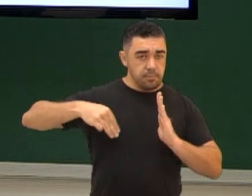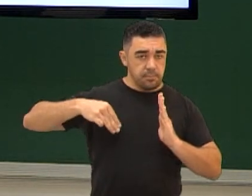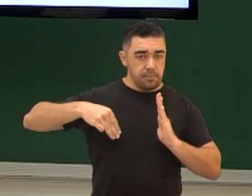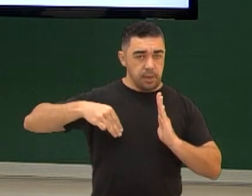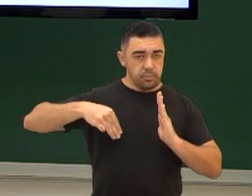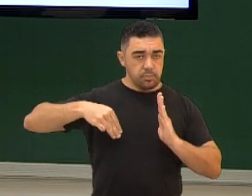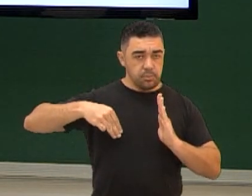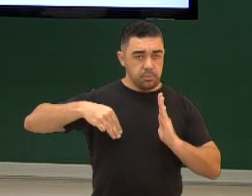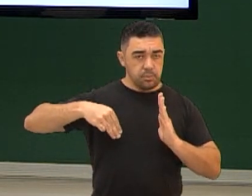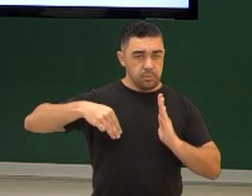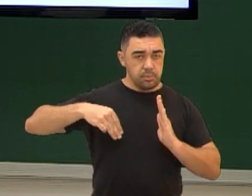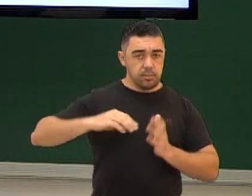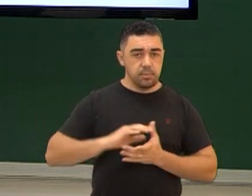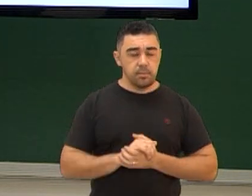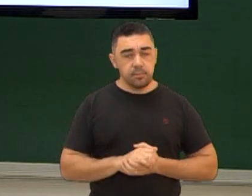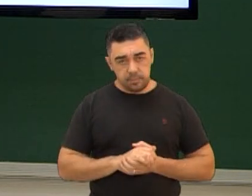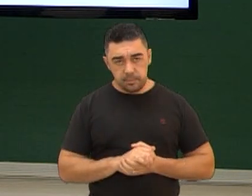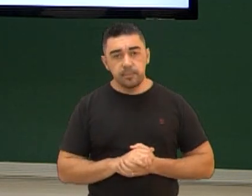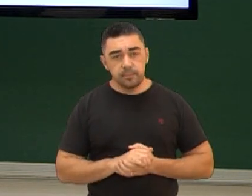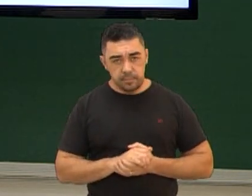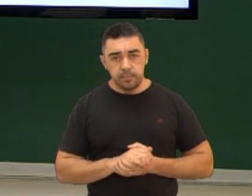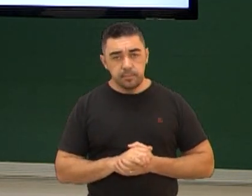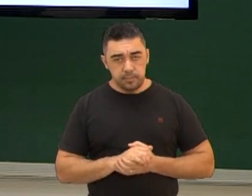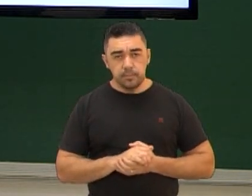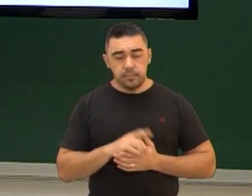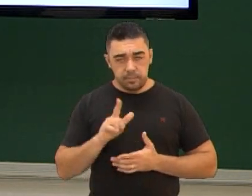distância entre as placas tem que ser medida em metros, tá?